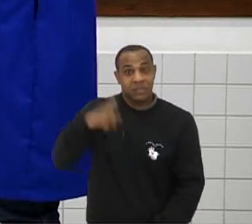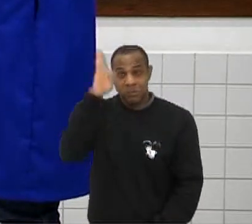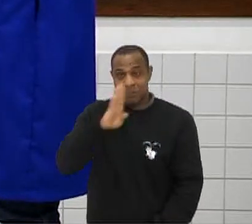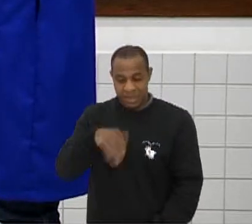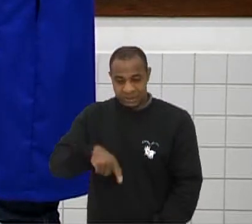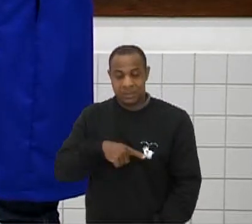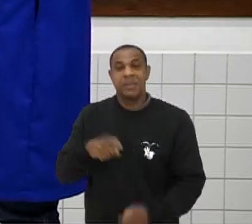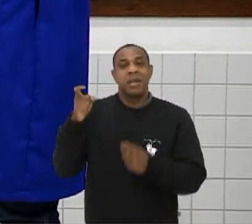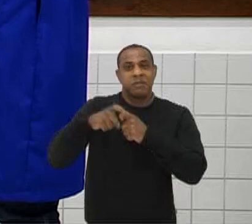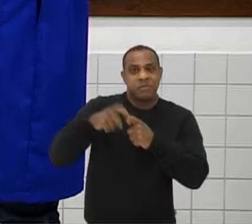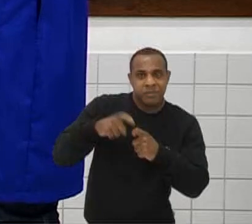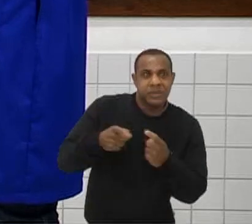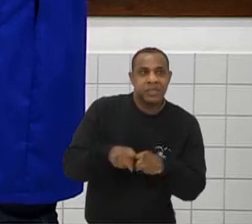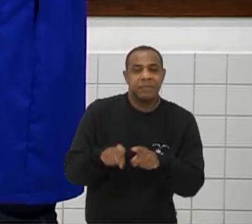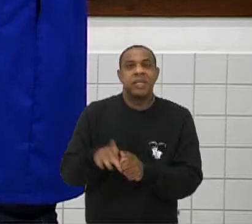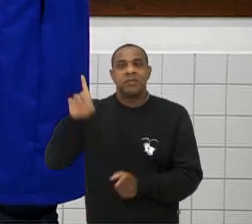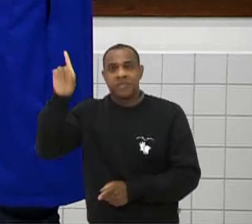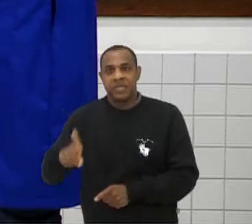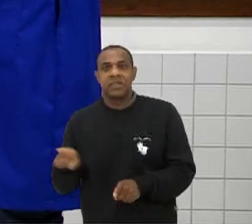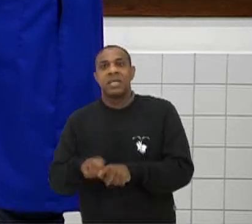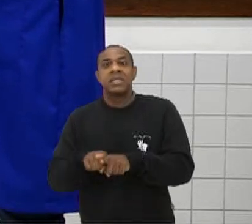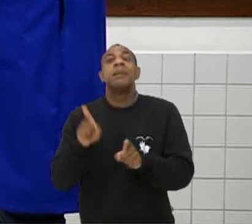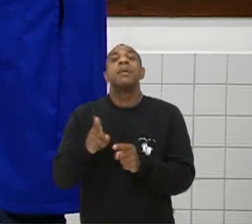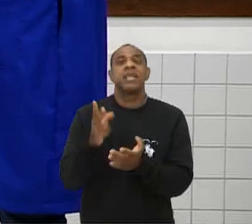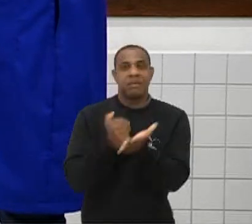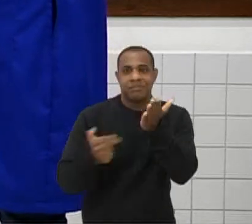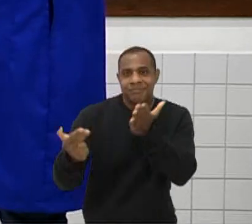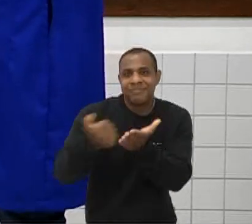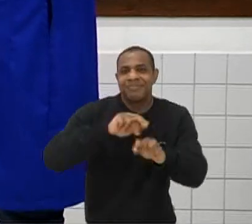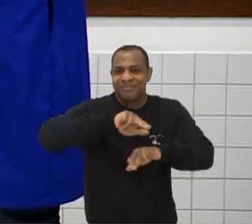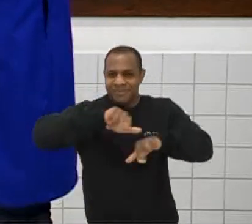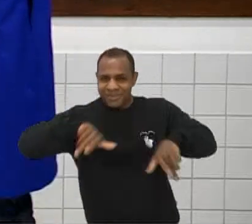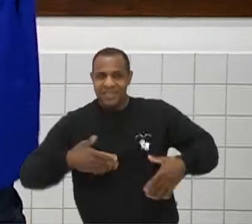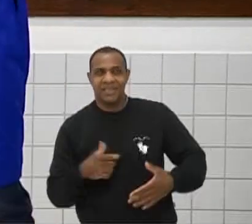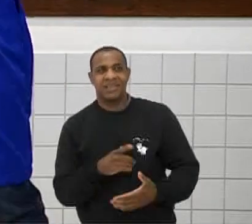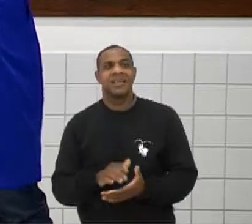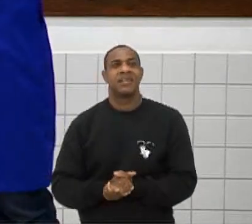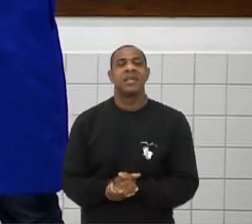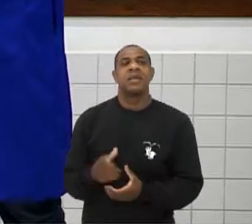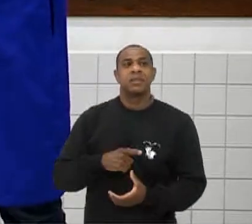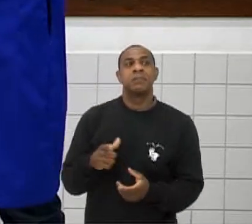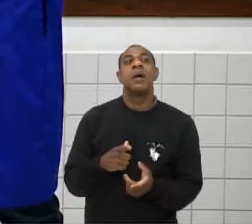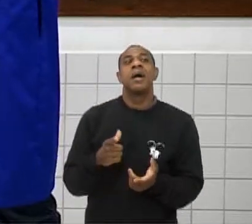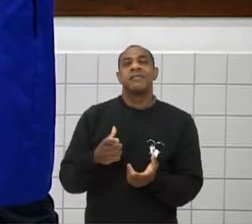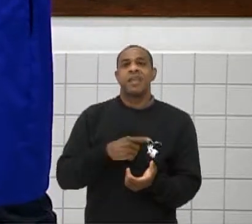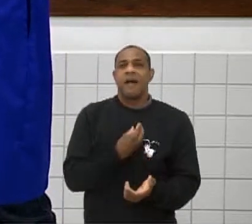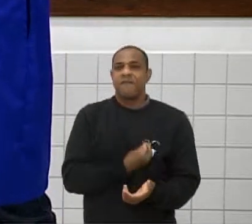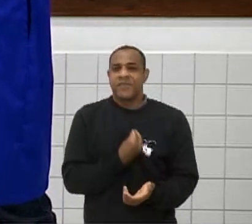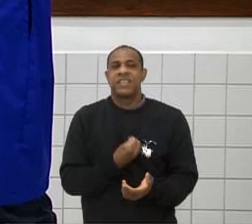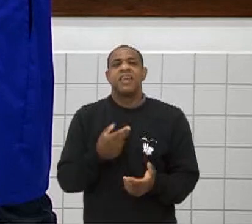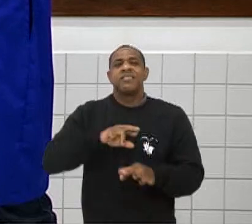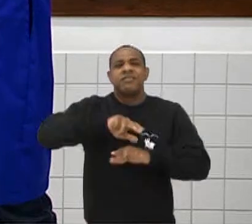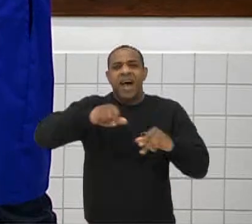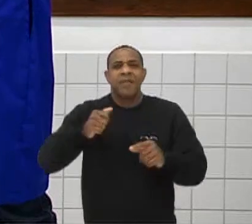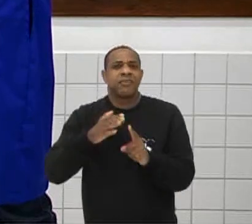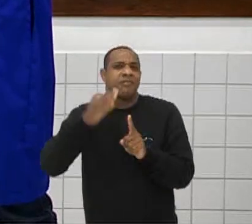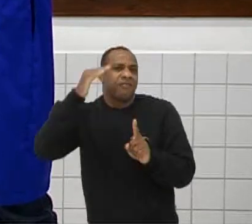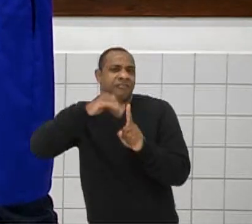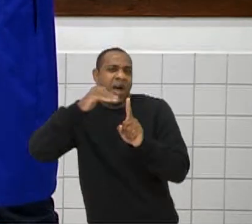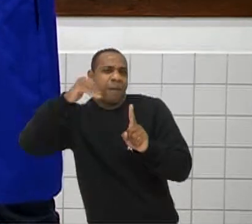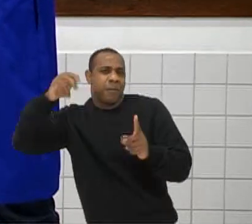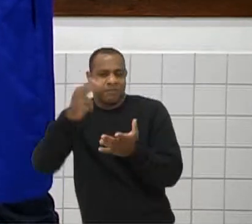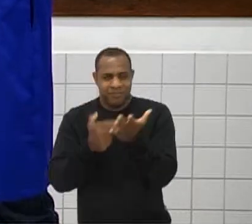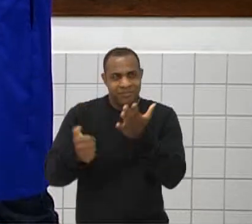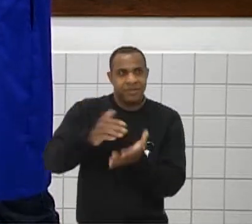de Direito e de Belas Artes. E também ele vai financiar a vinda de vários artistas e cientistas para o Brasil. Quer falar daqui da